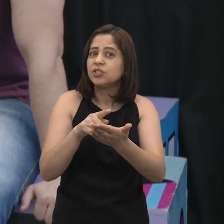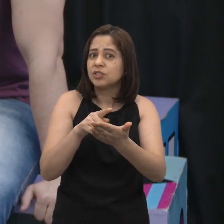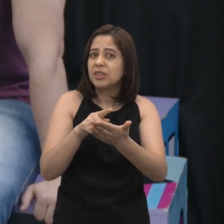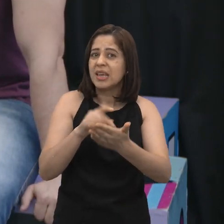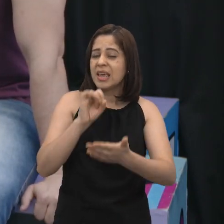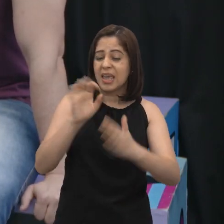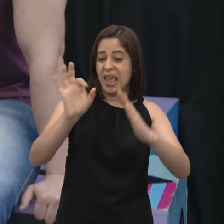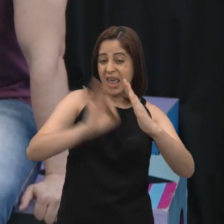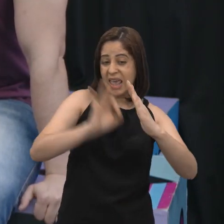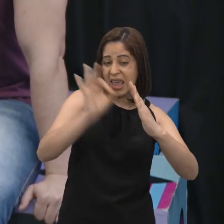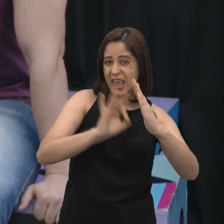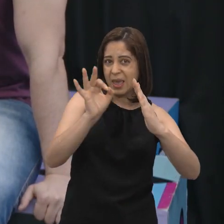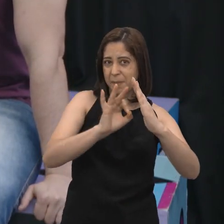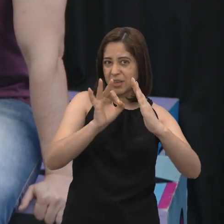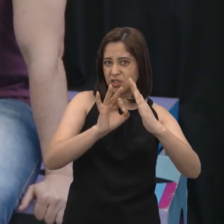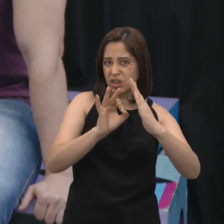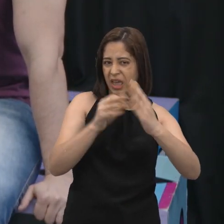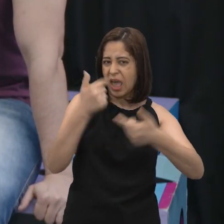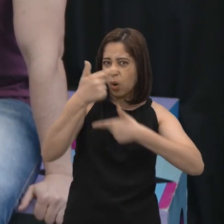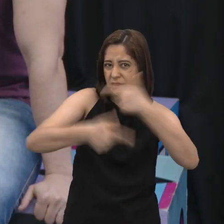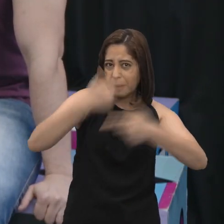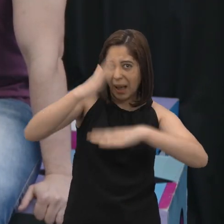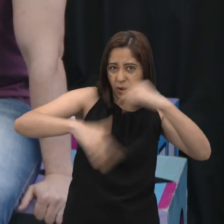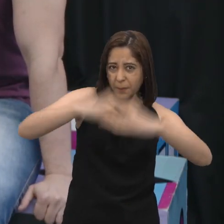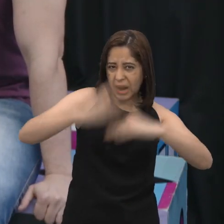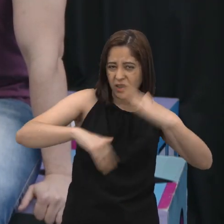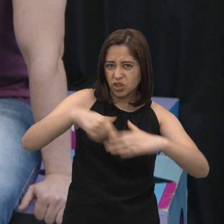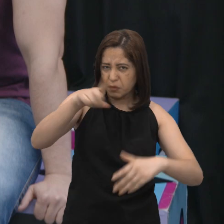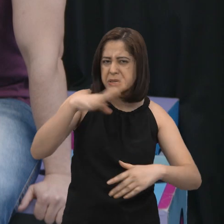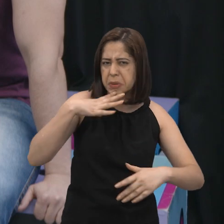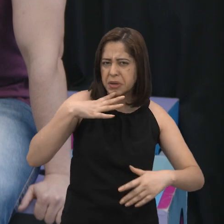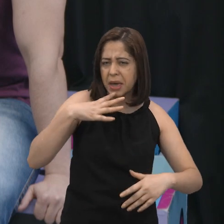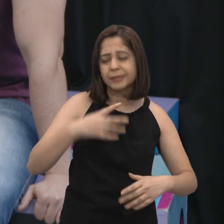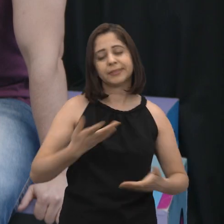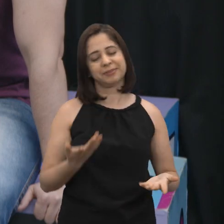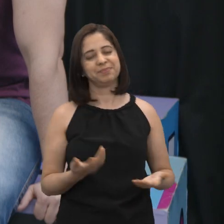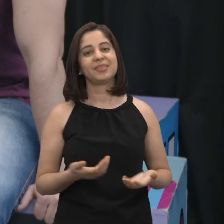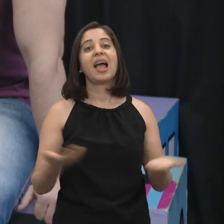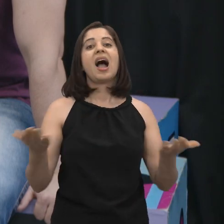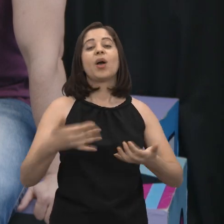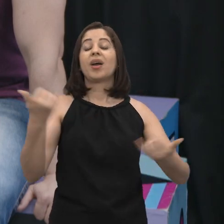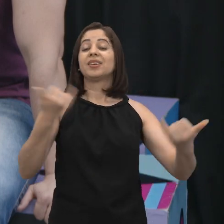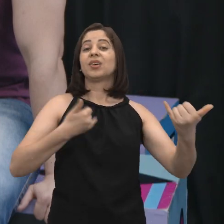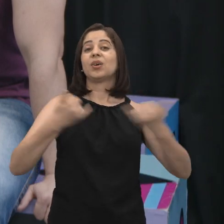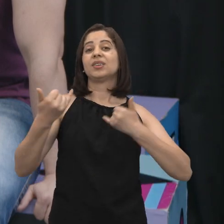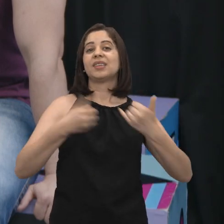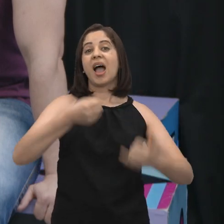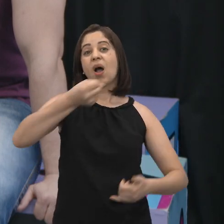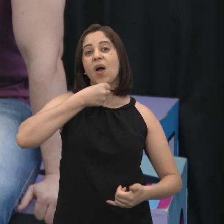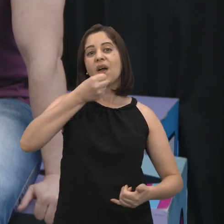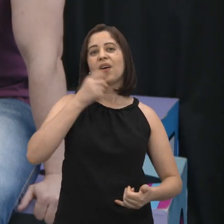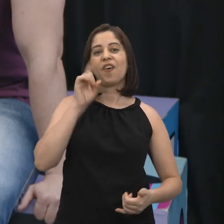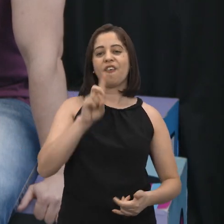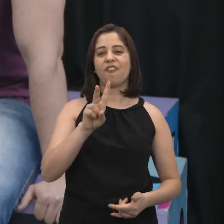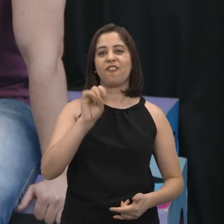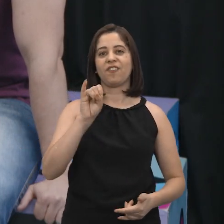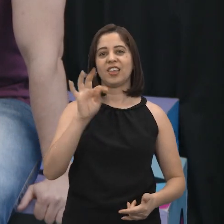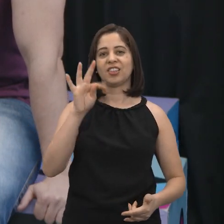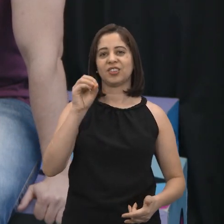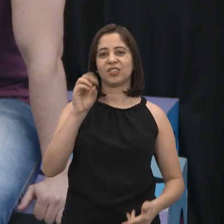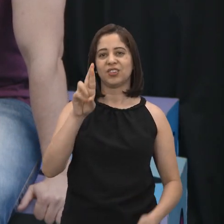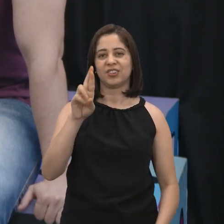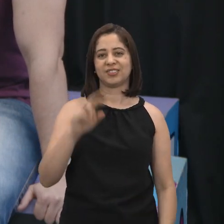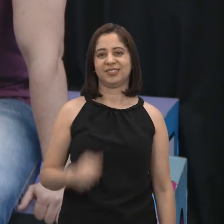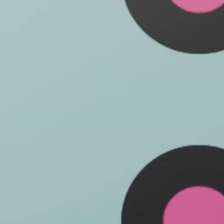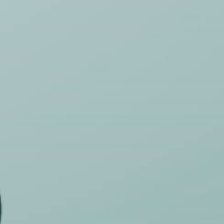Instituto Brasileiro de Geografia e Estatística faz na prática? Quem conta pra gente mais a respeito disso é o repórter